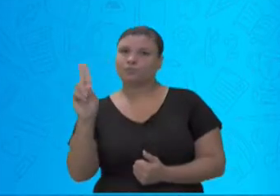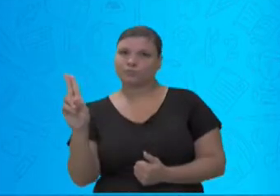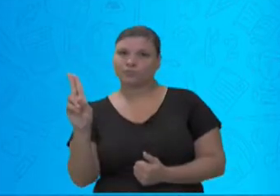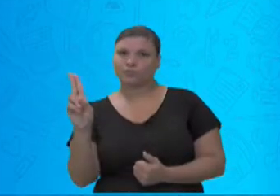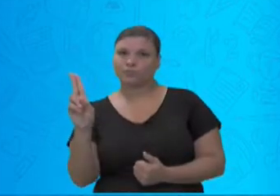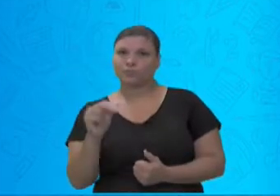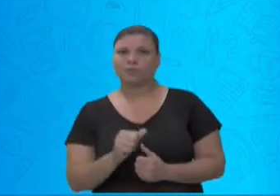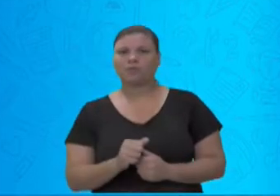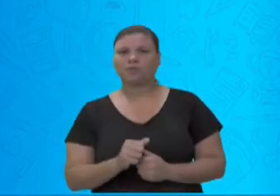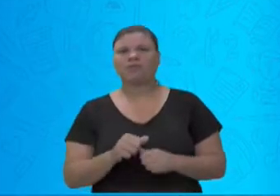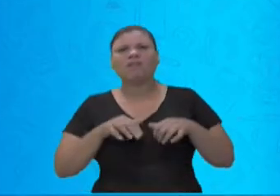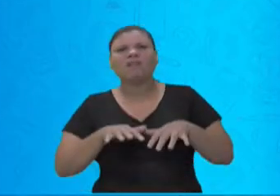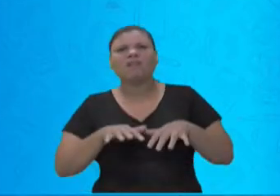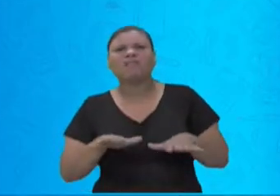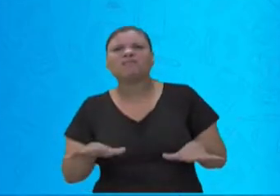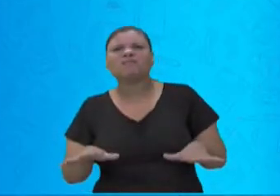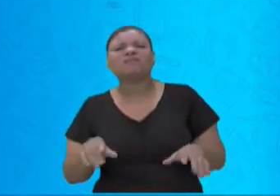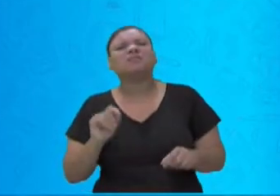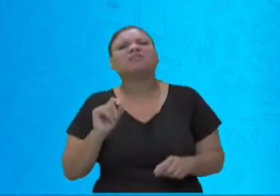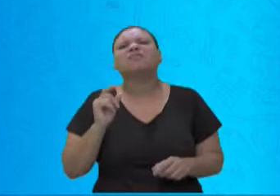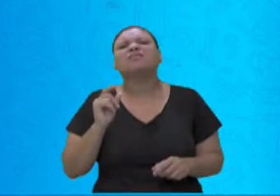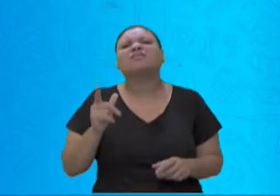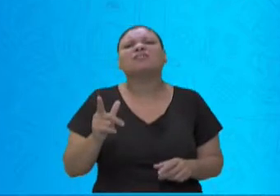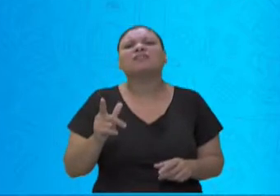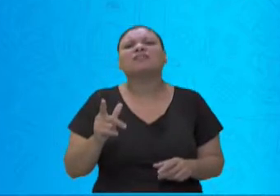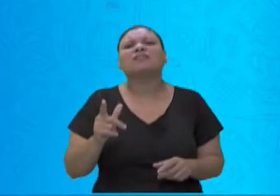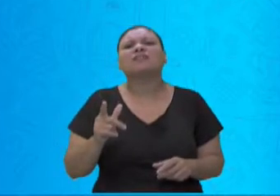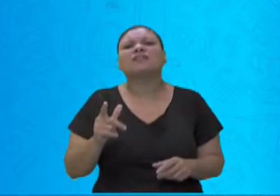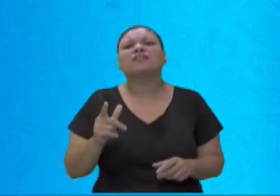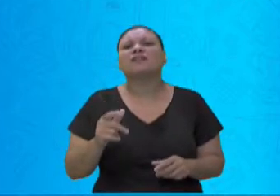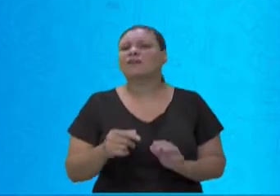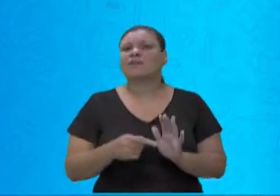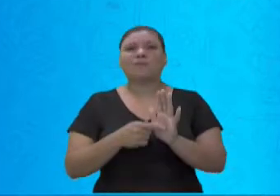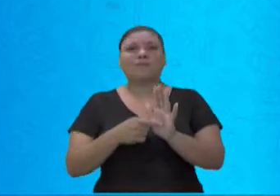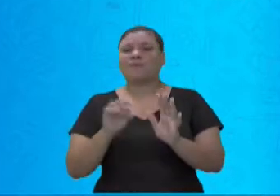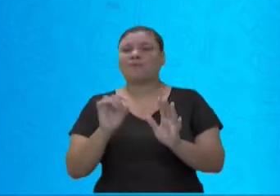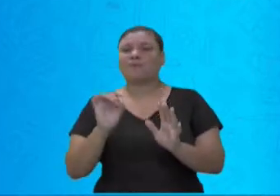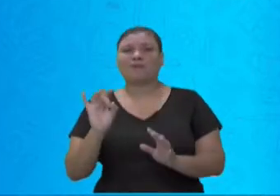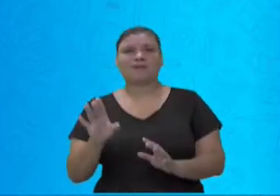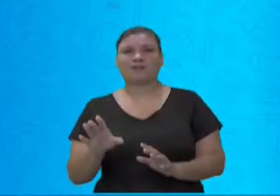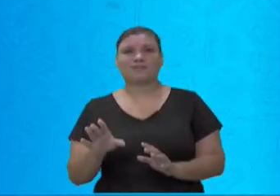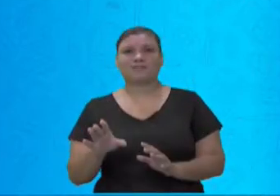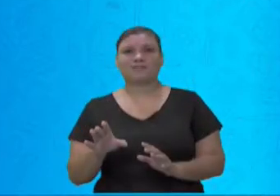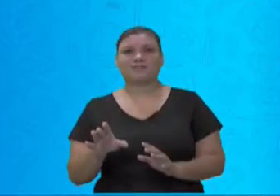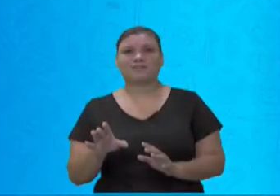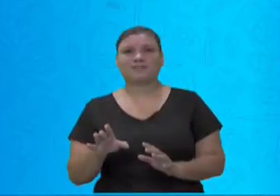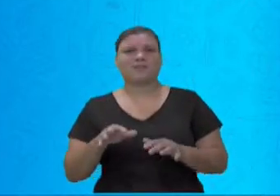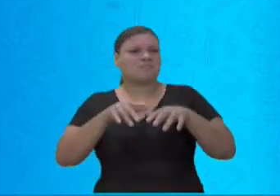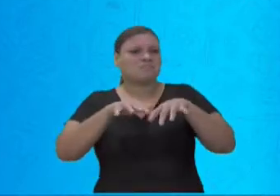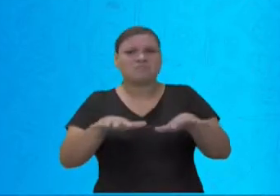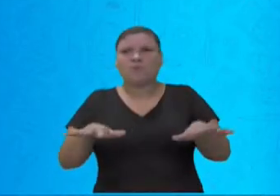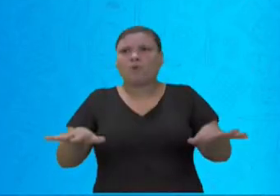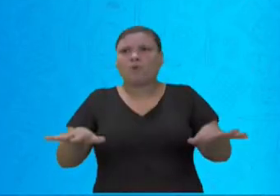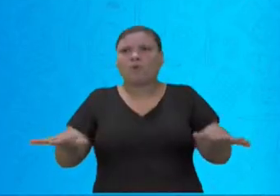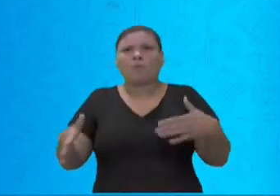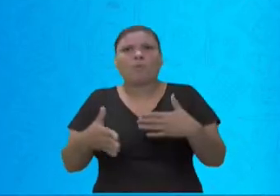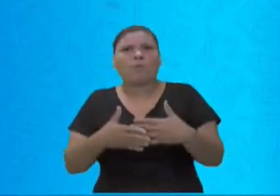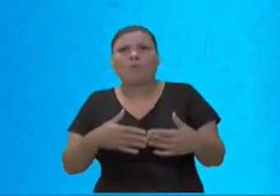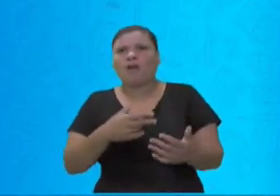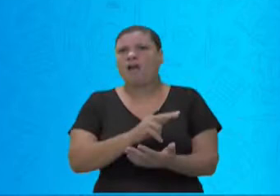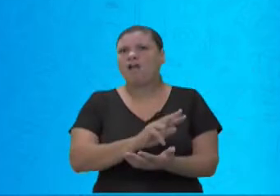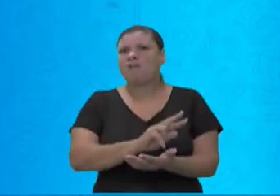E indefinido, a própria palavra já nos remete a essa situação de maneira vaga,